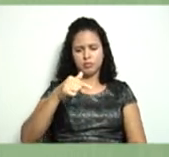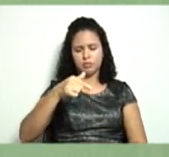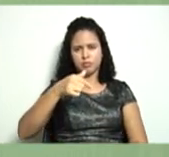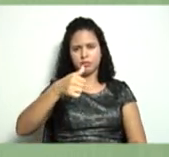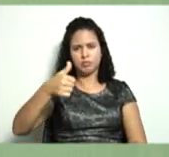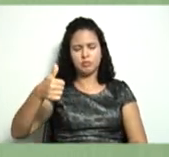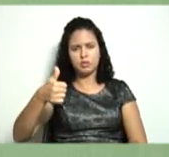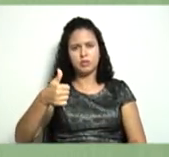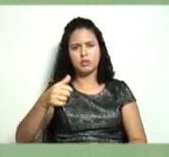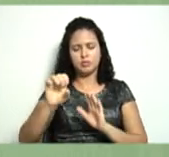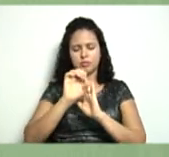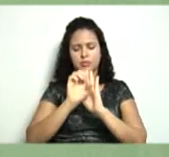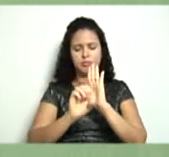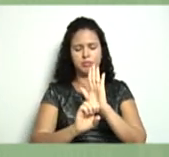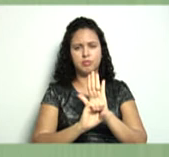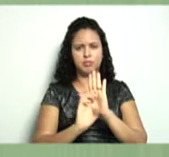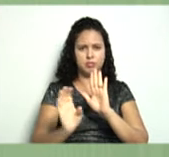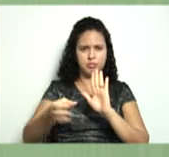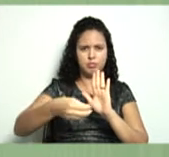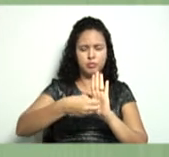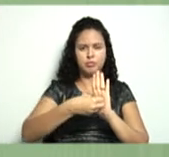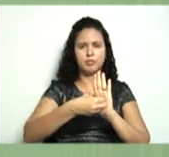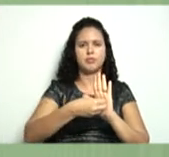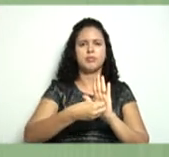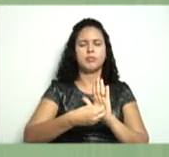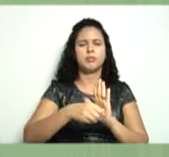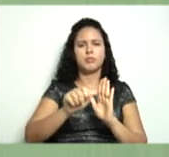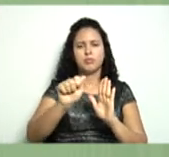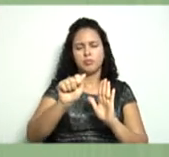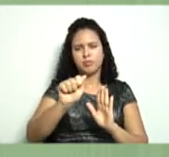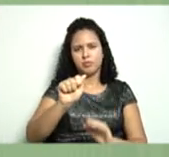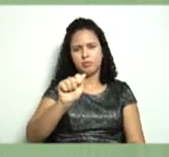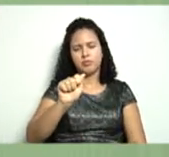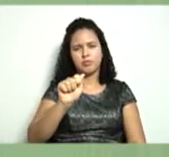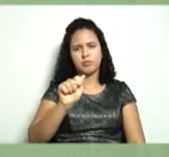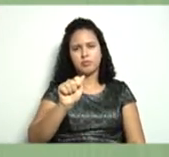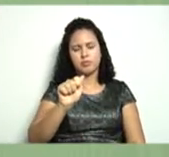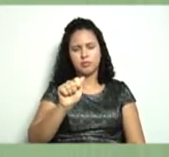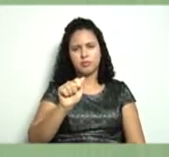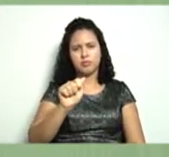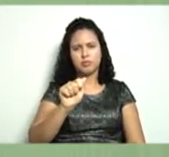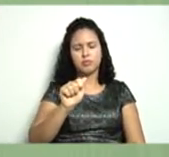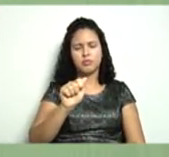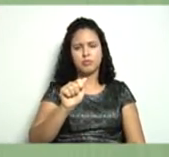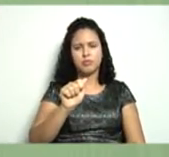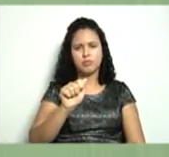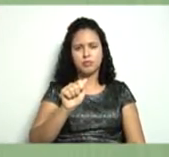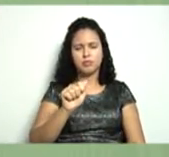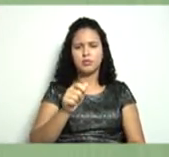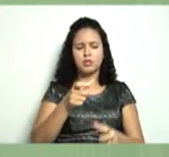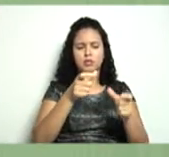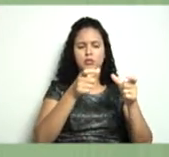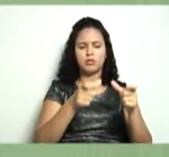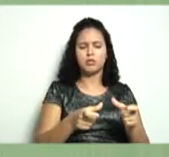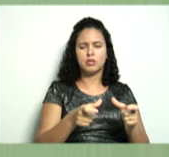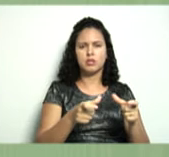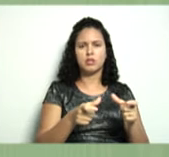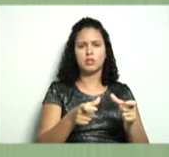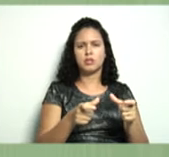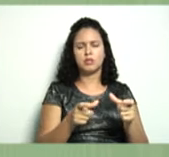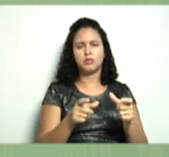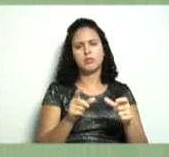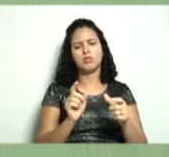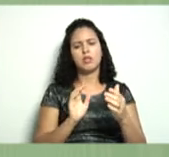deverá expressamente constar, letra A, a denominação, sede, prazo de